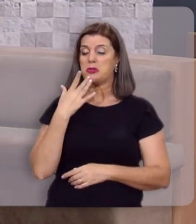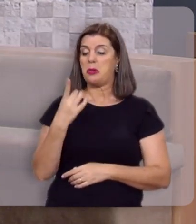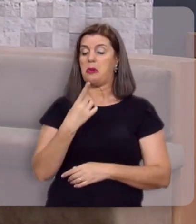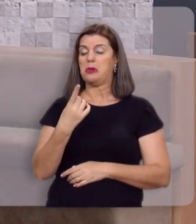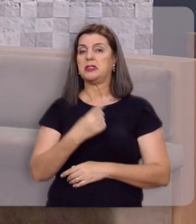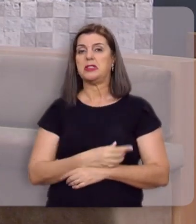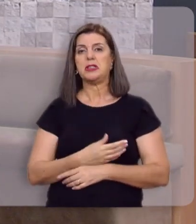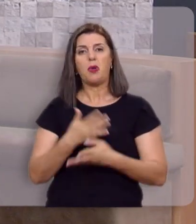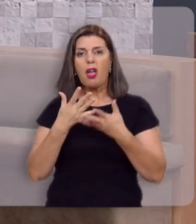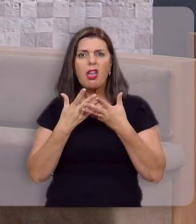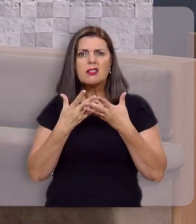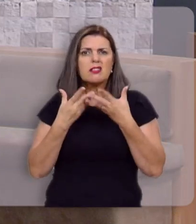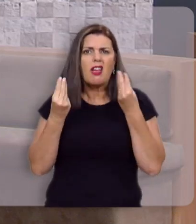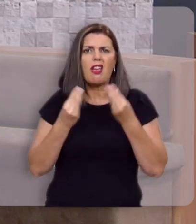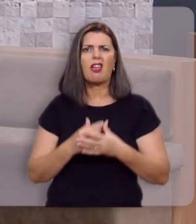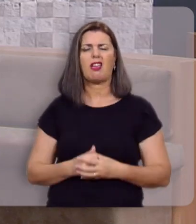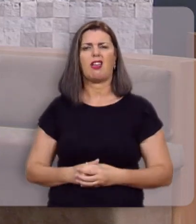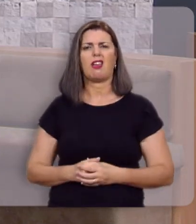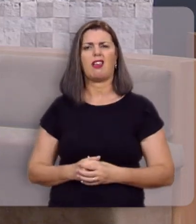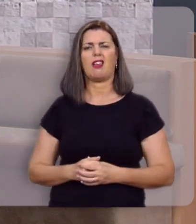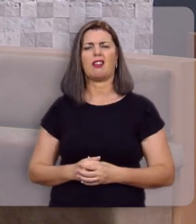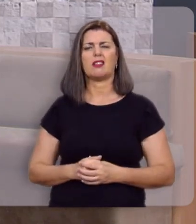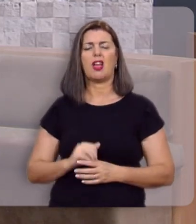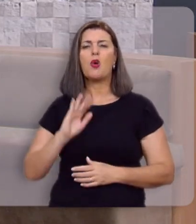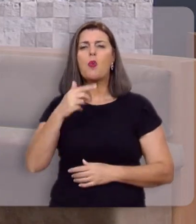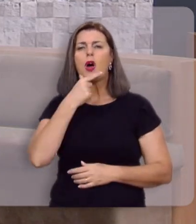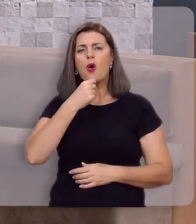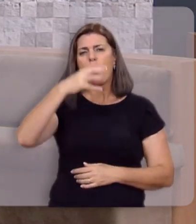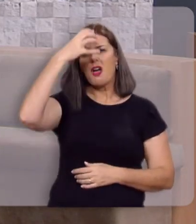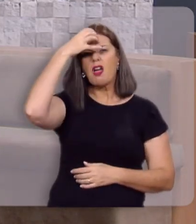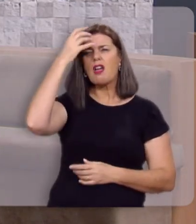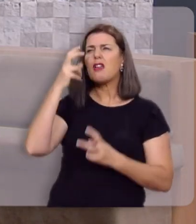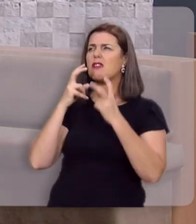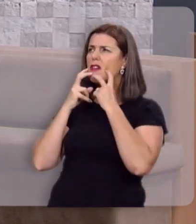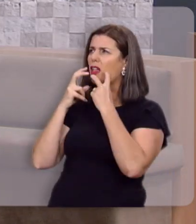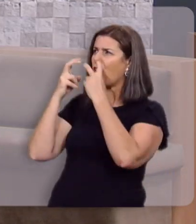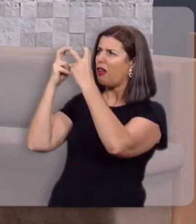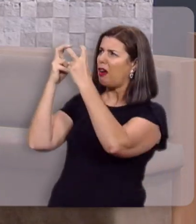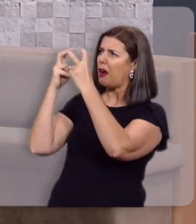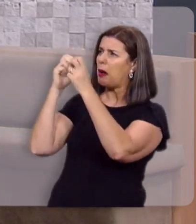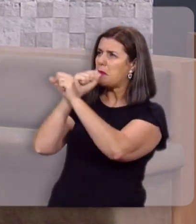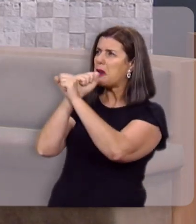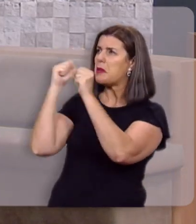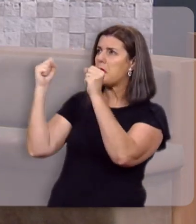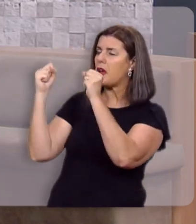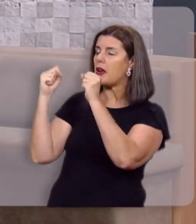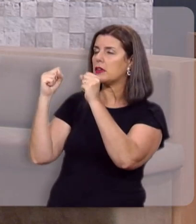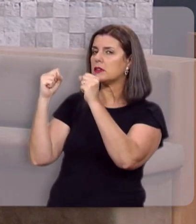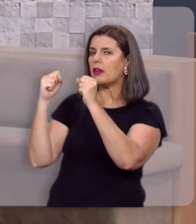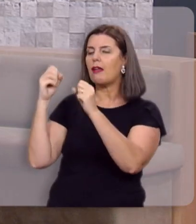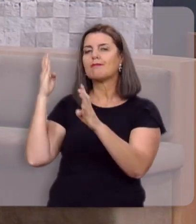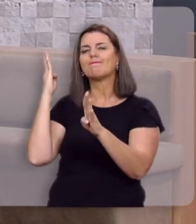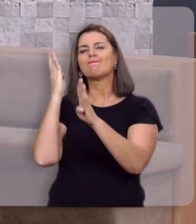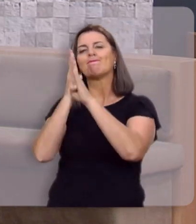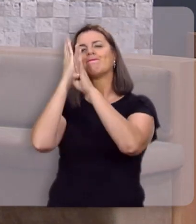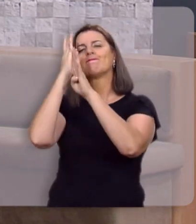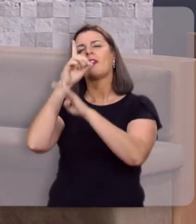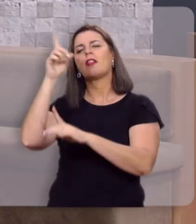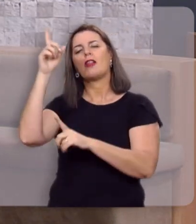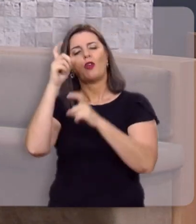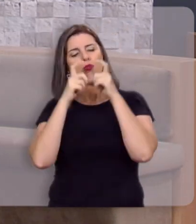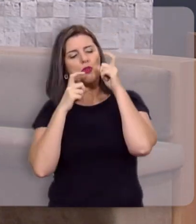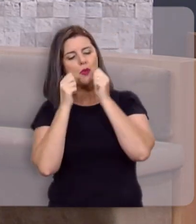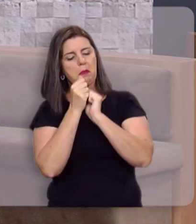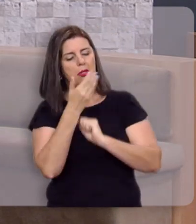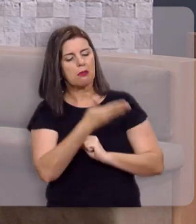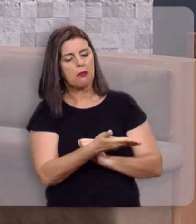nessa luta. Quando Ezequias então faz este clamor por libertação, ele descobre que Deus se importava